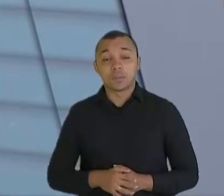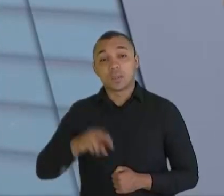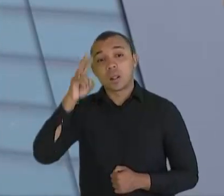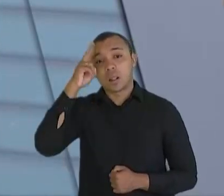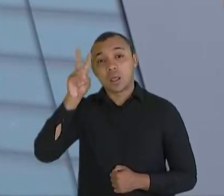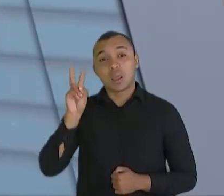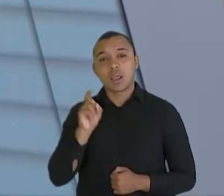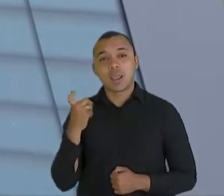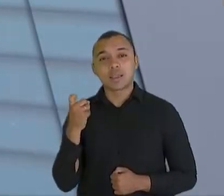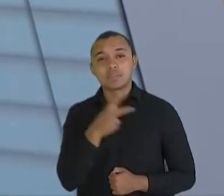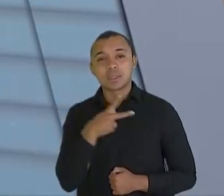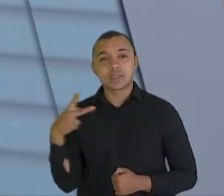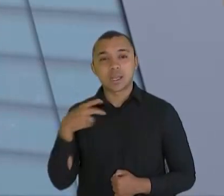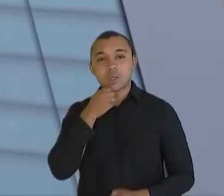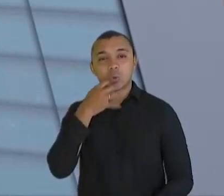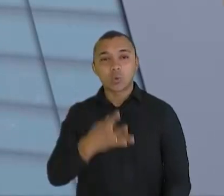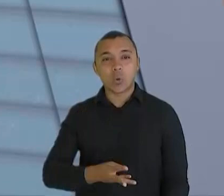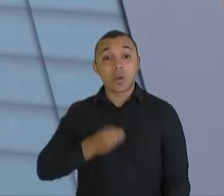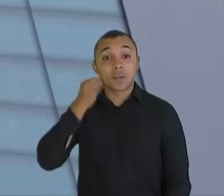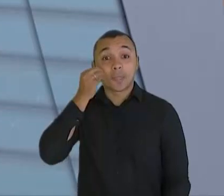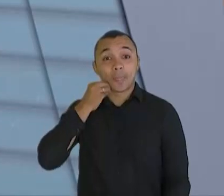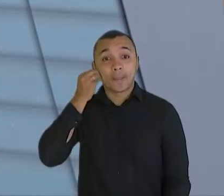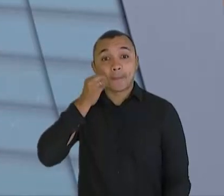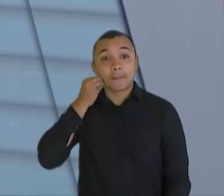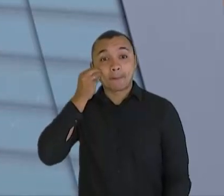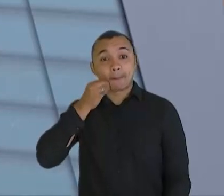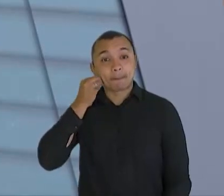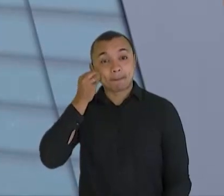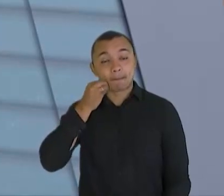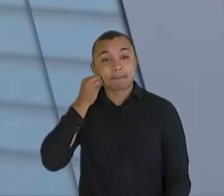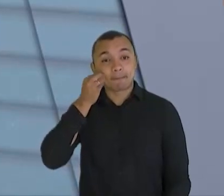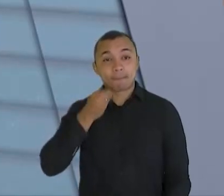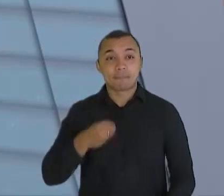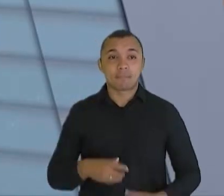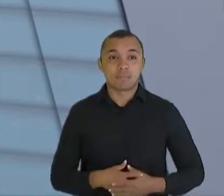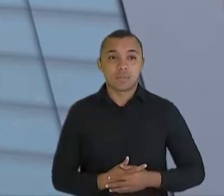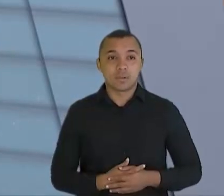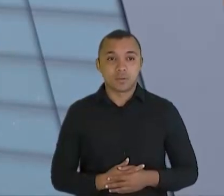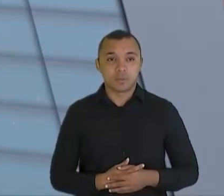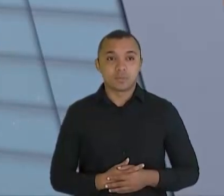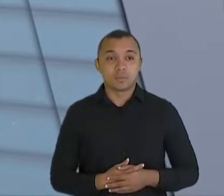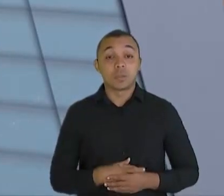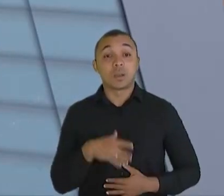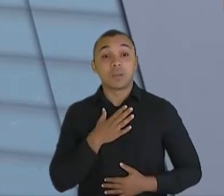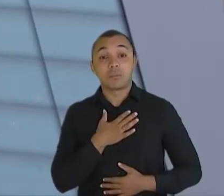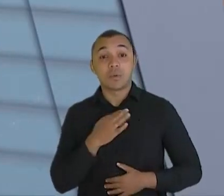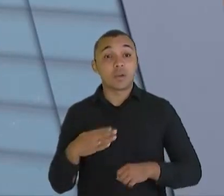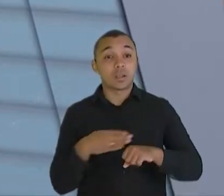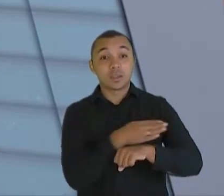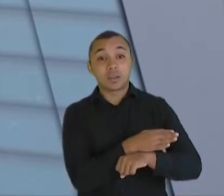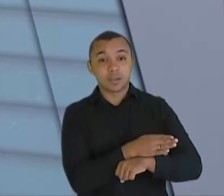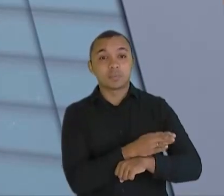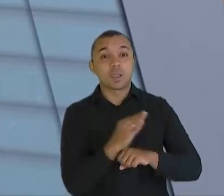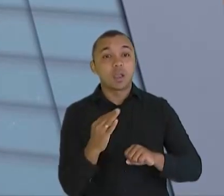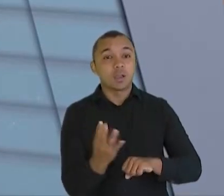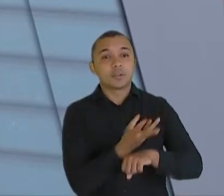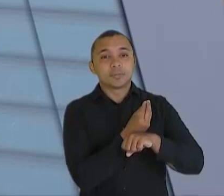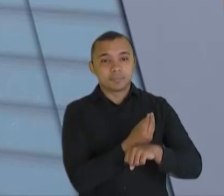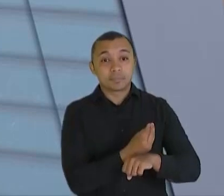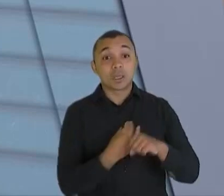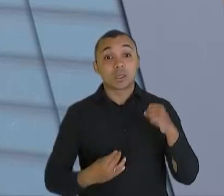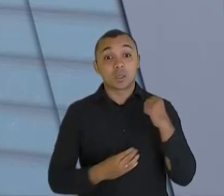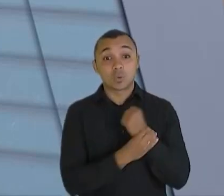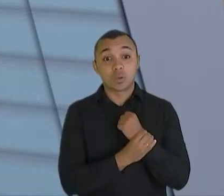essa experiência foi relatada. Agora há pouco, deputado, só para ilustrar, até para ouvi-lo mais, eu participei de um seminário internacional de segurança aqui em